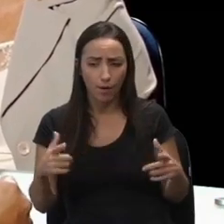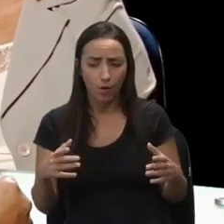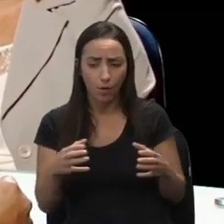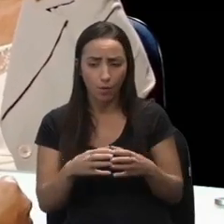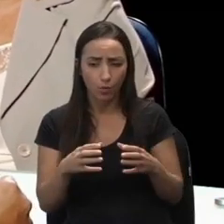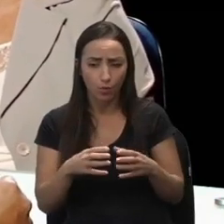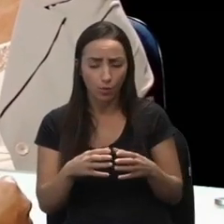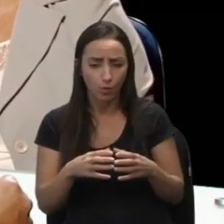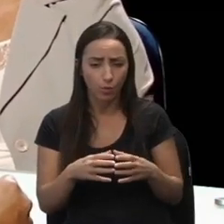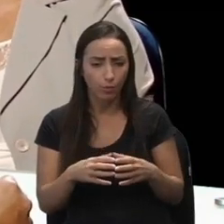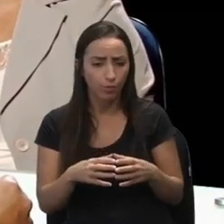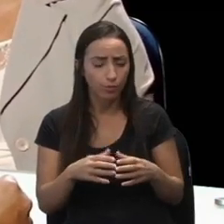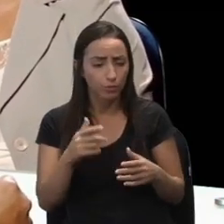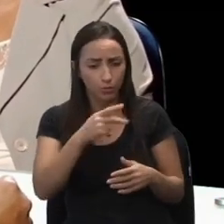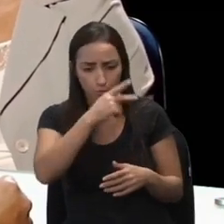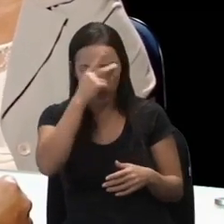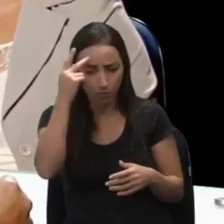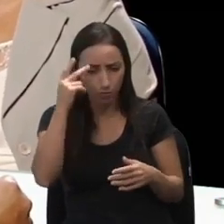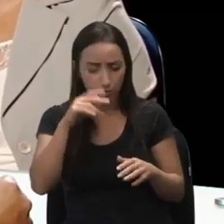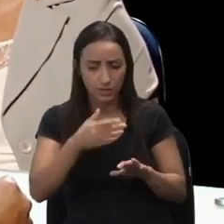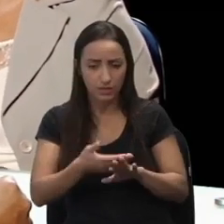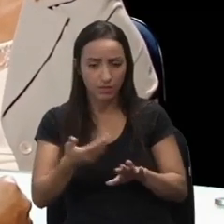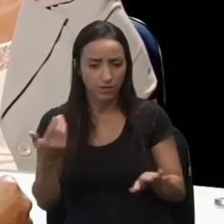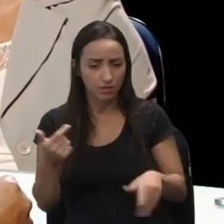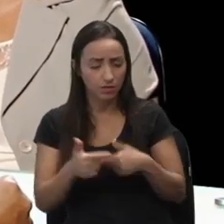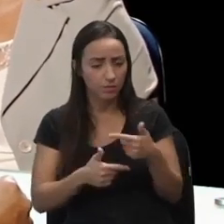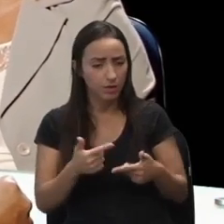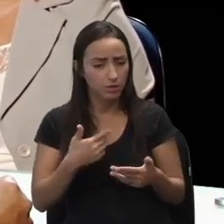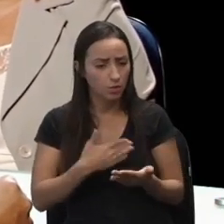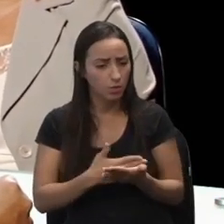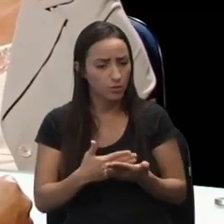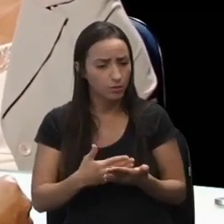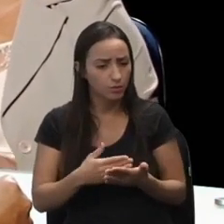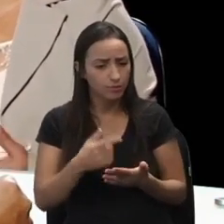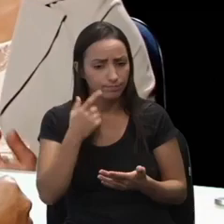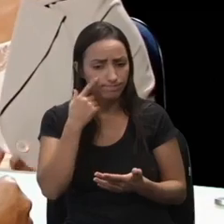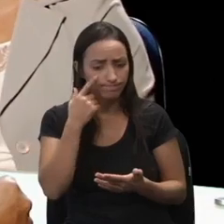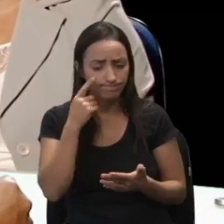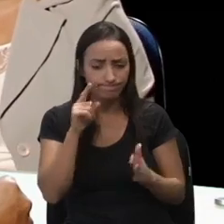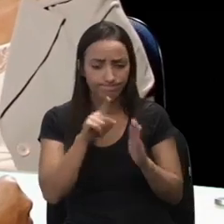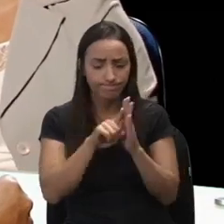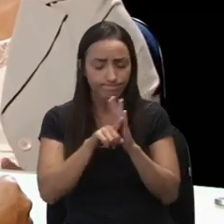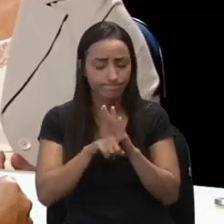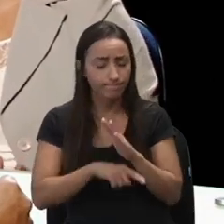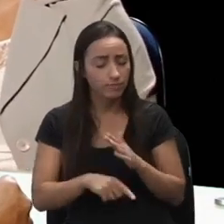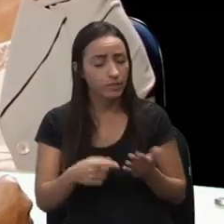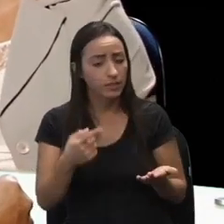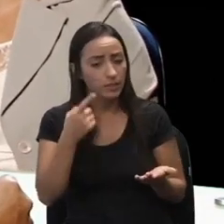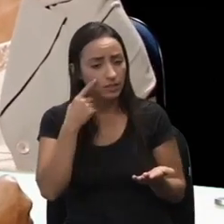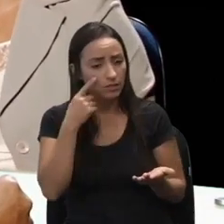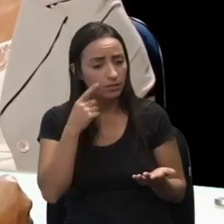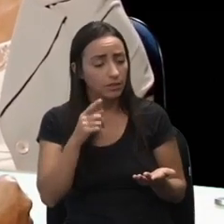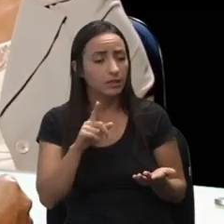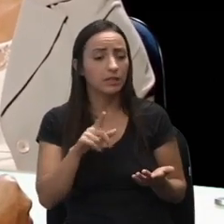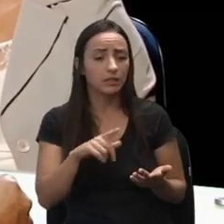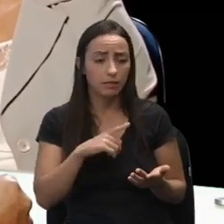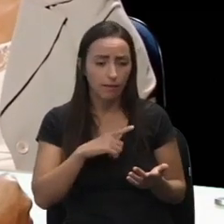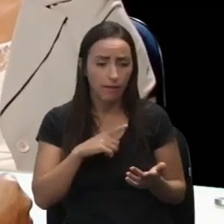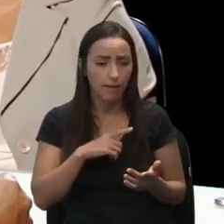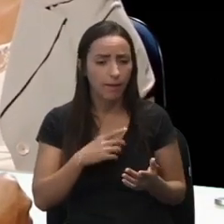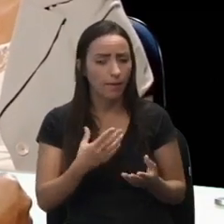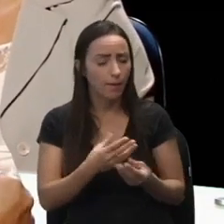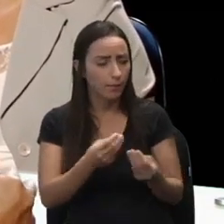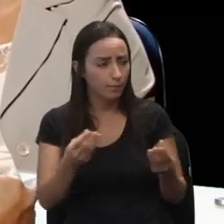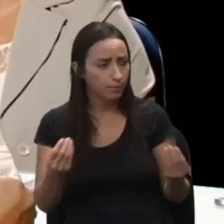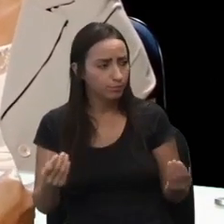o maior grupo de pessoas que se afastam, a gente começou a levantar algumas questões e poder ver a dimensão que isso tem nos